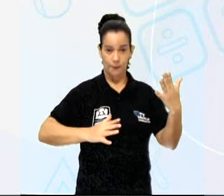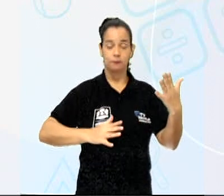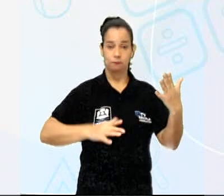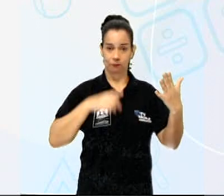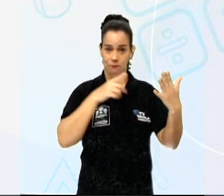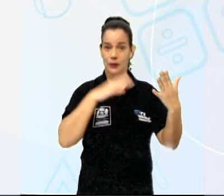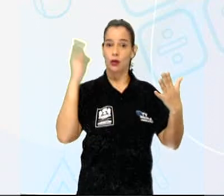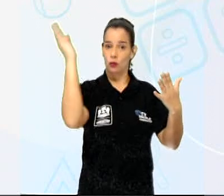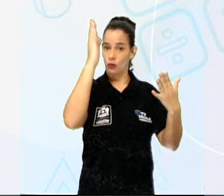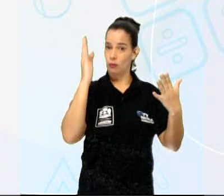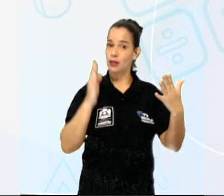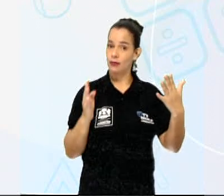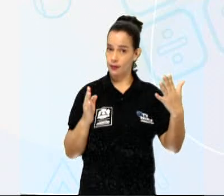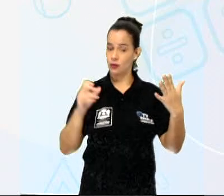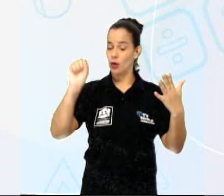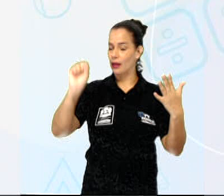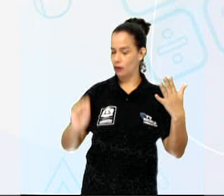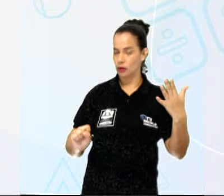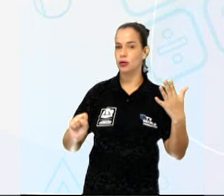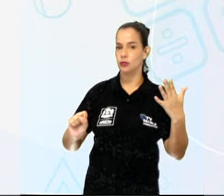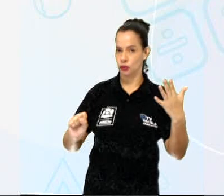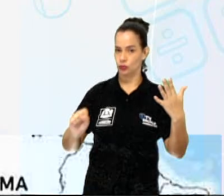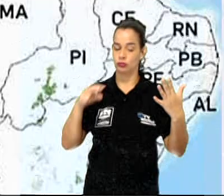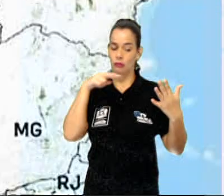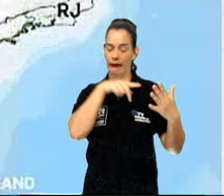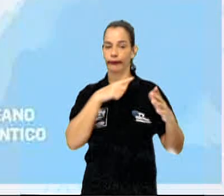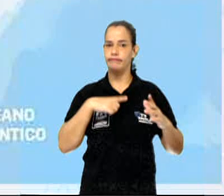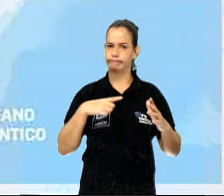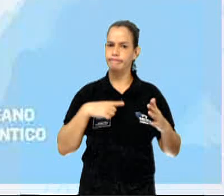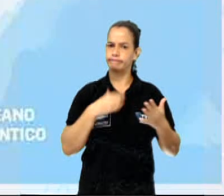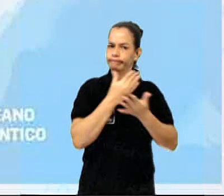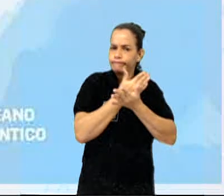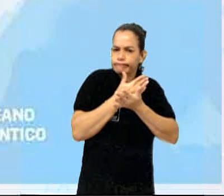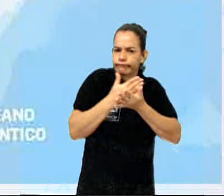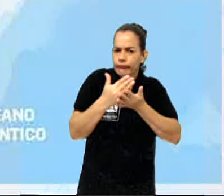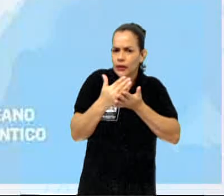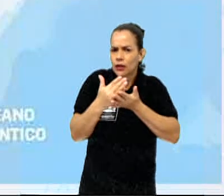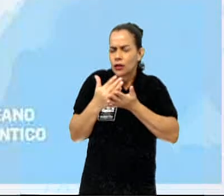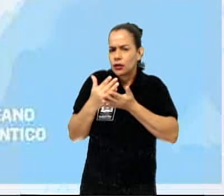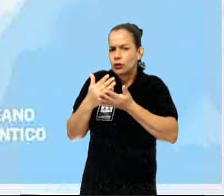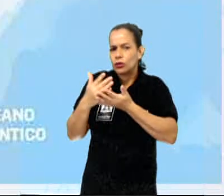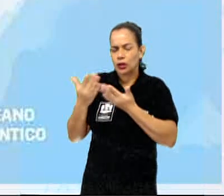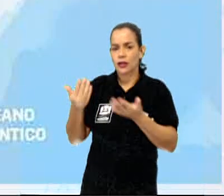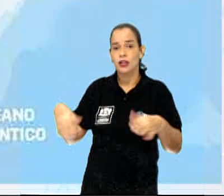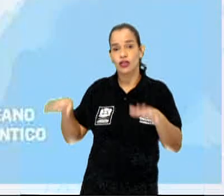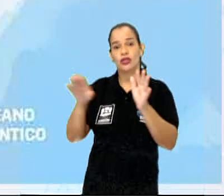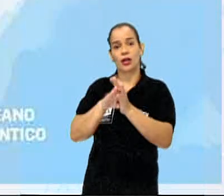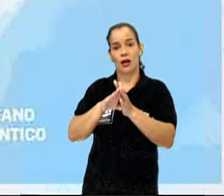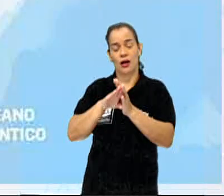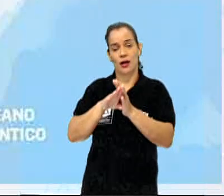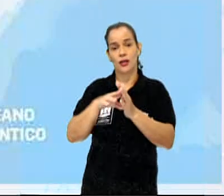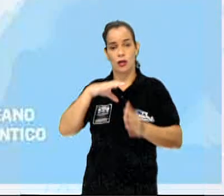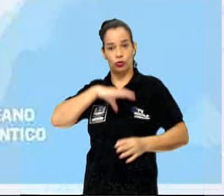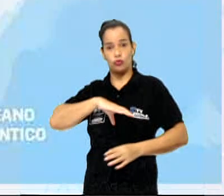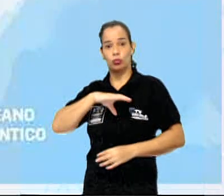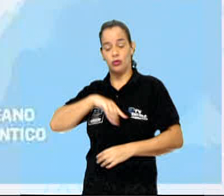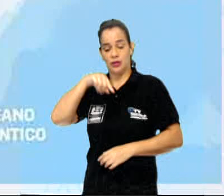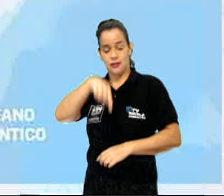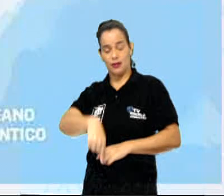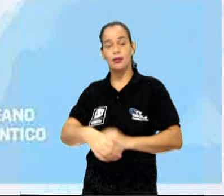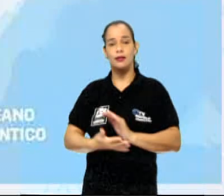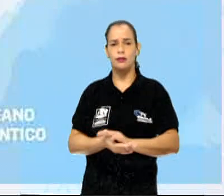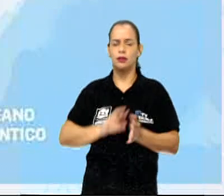Grande do Norte até o Rio Grande do Sul, e ela estava ali no início da nossa colonização. E aí várias atividades foram